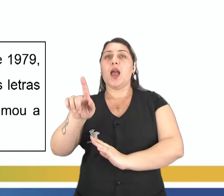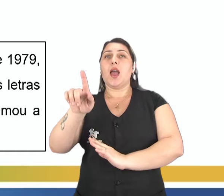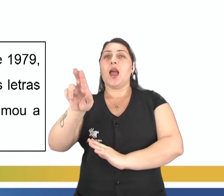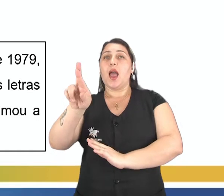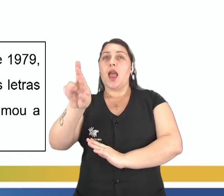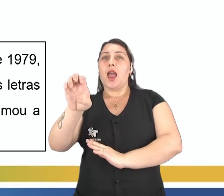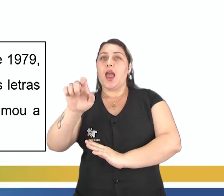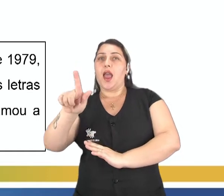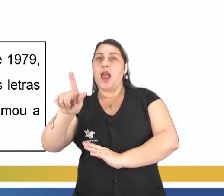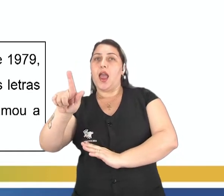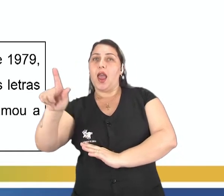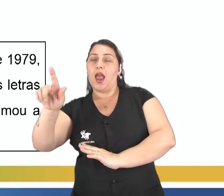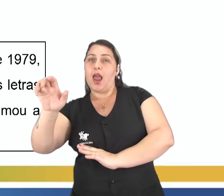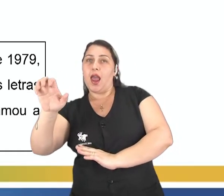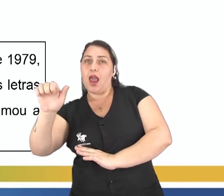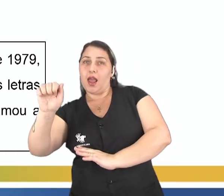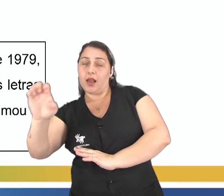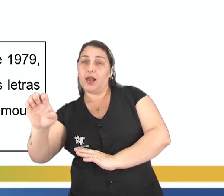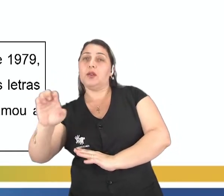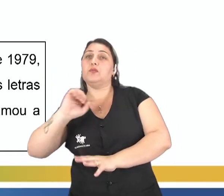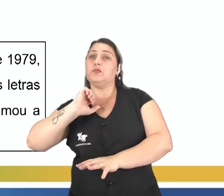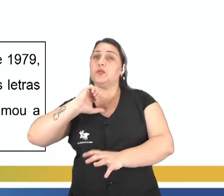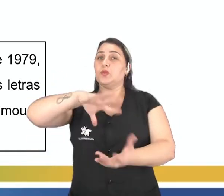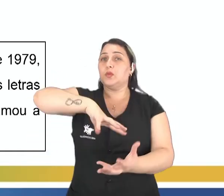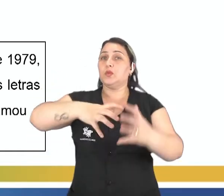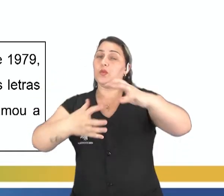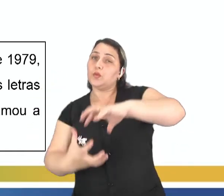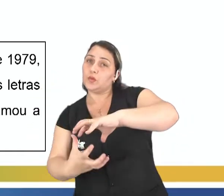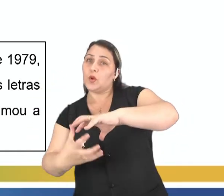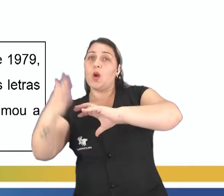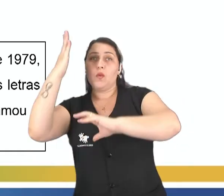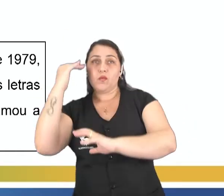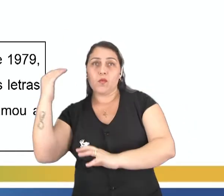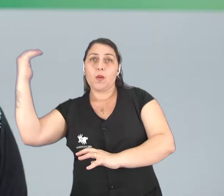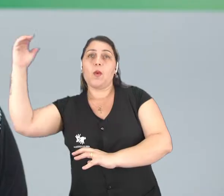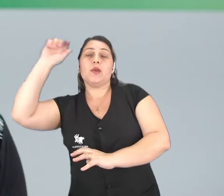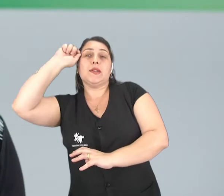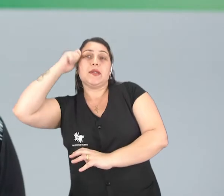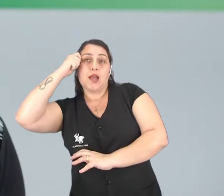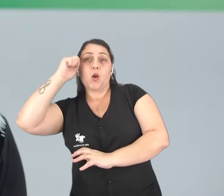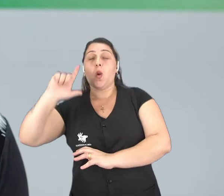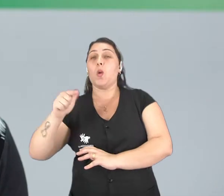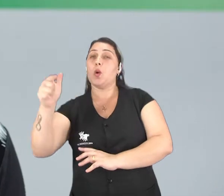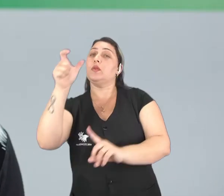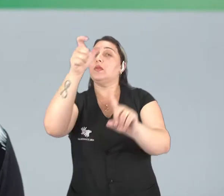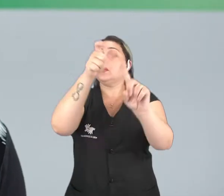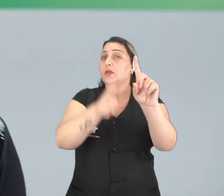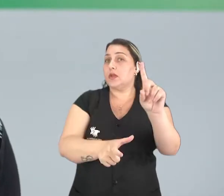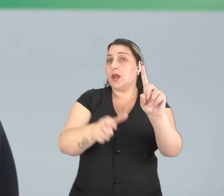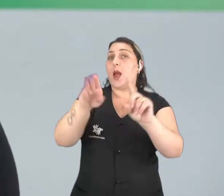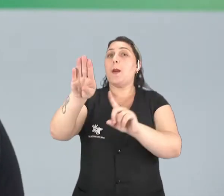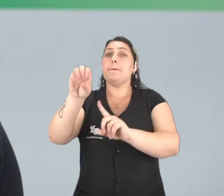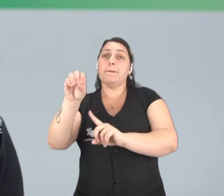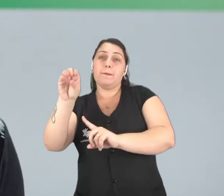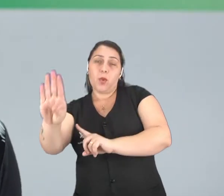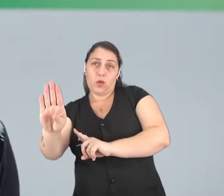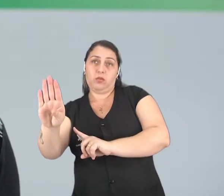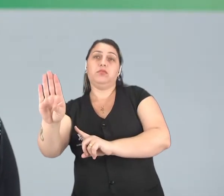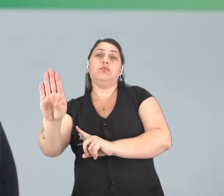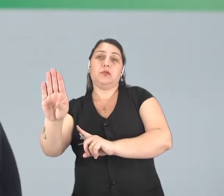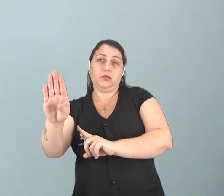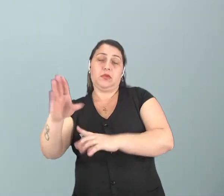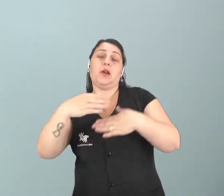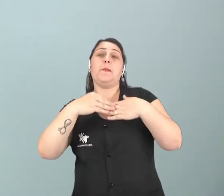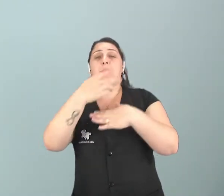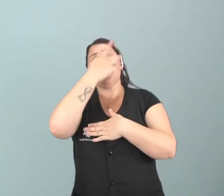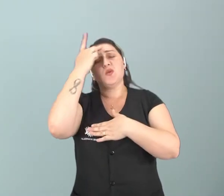mundo e o transformou em um ícone negro. Então a gente já tem outra representatividade aí. Bob Marley, que foi o precursor,